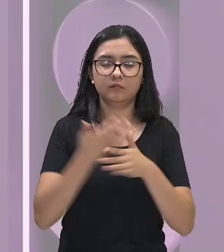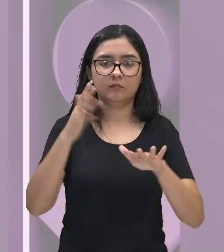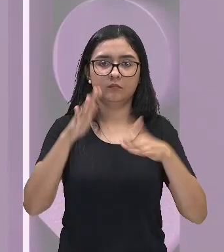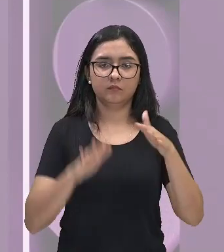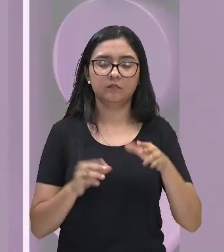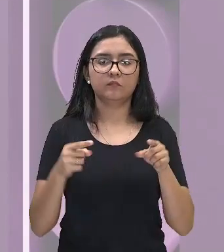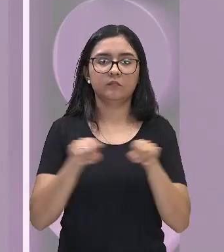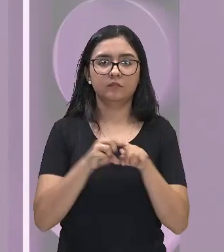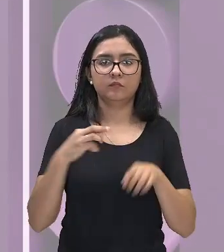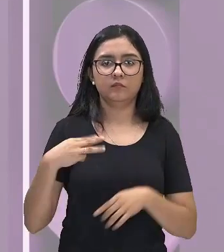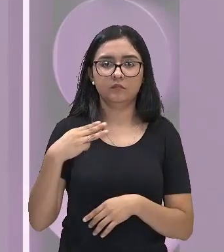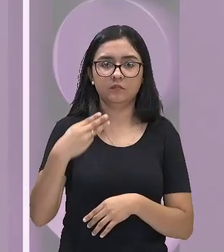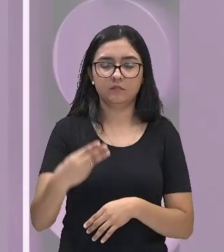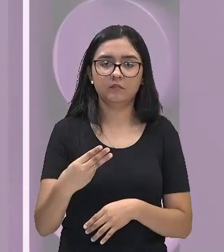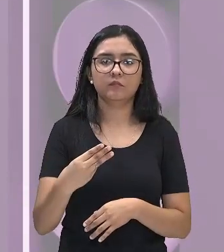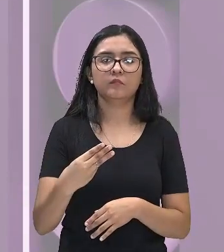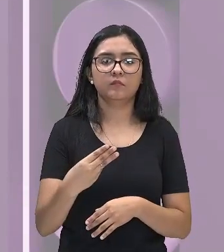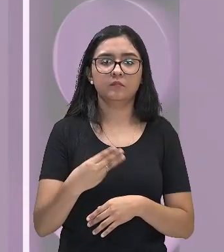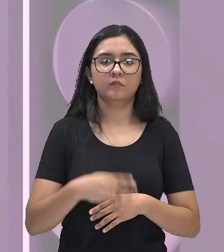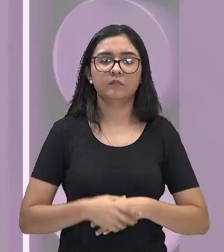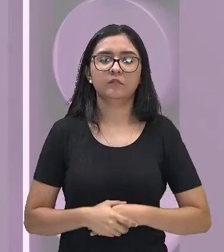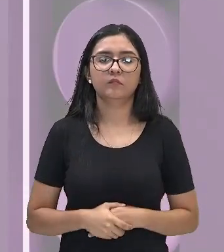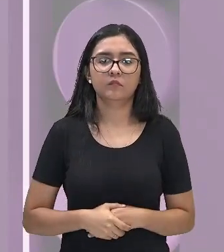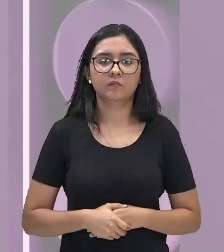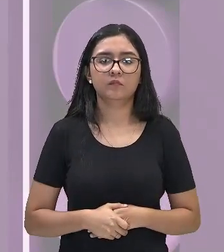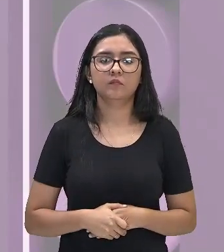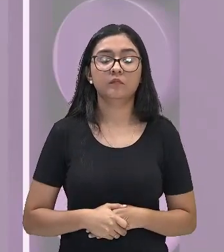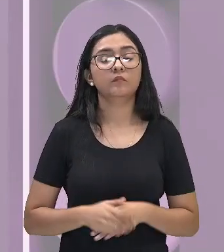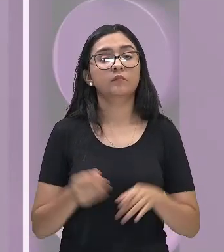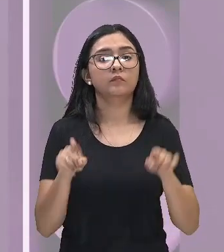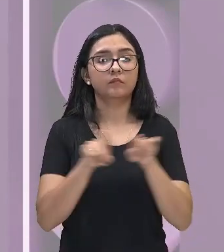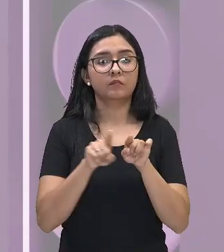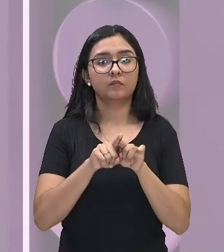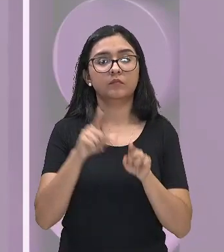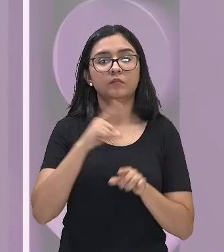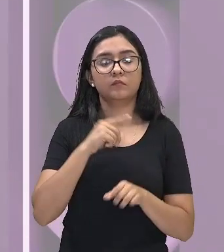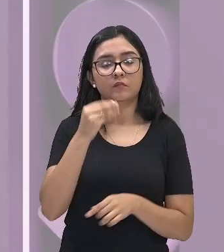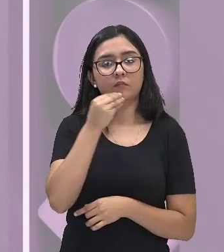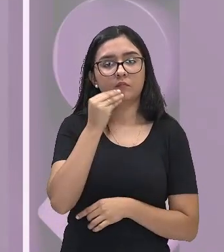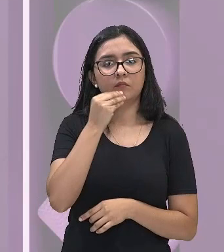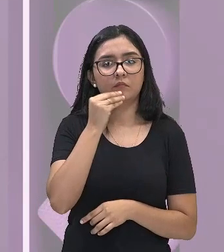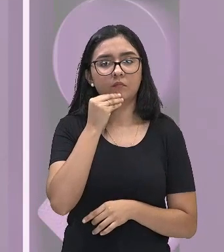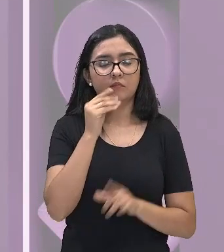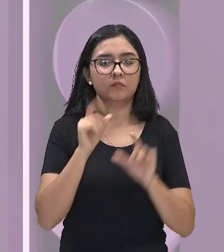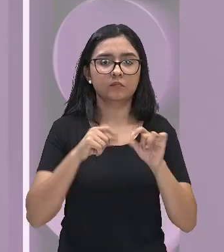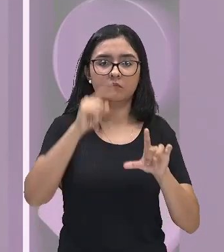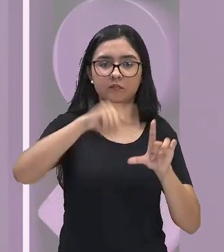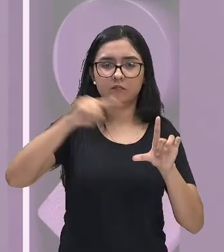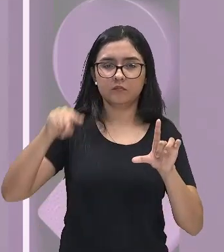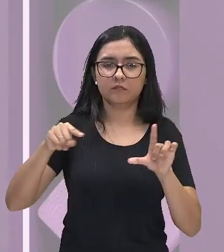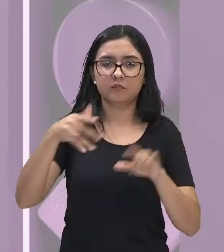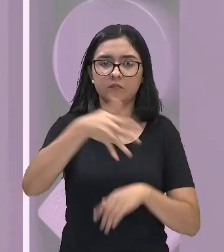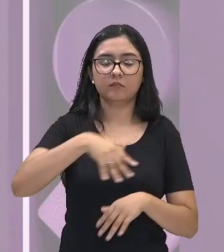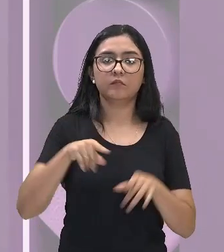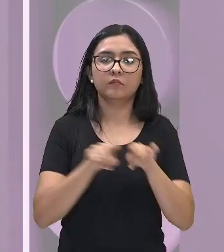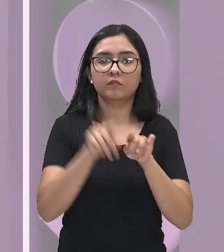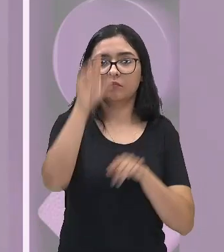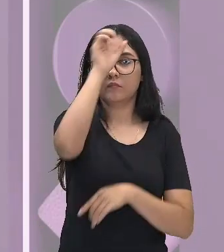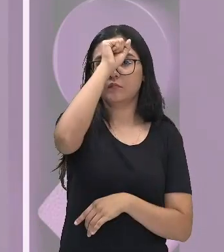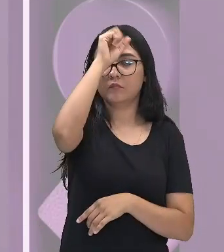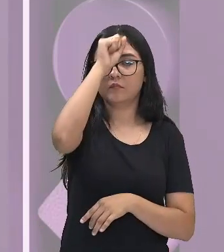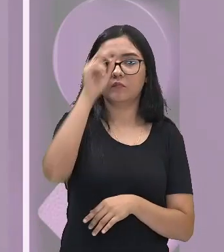tendência Central em estatística foi a média também tivemos a oportunidade de aprender